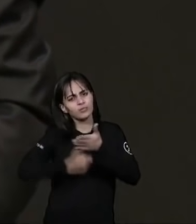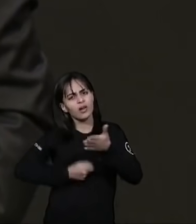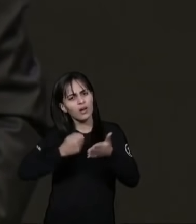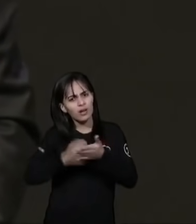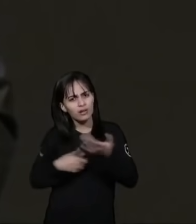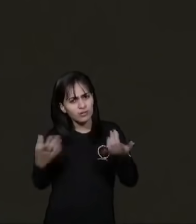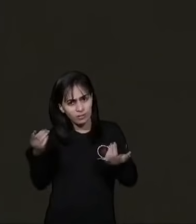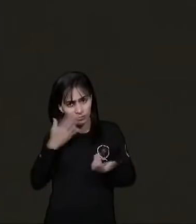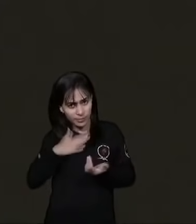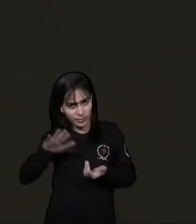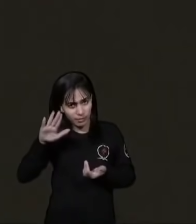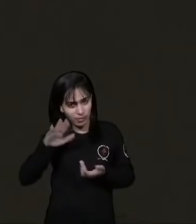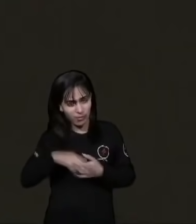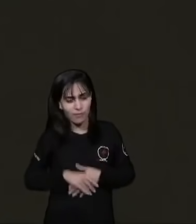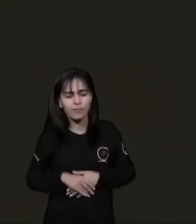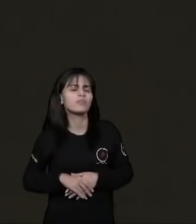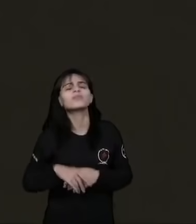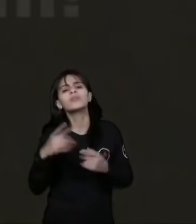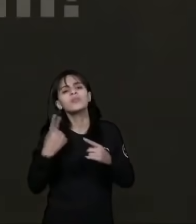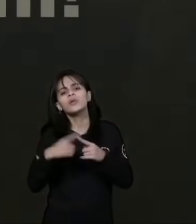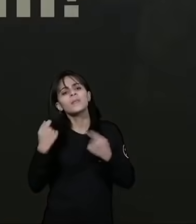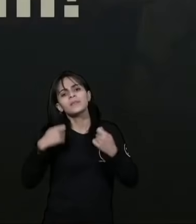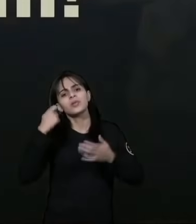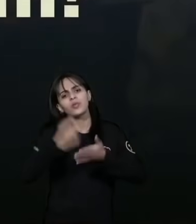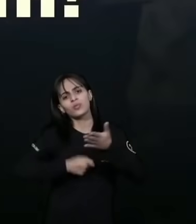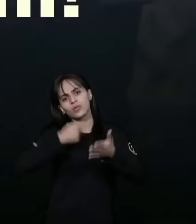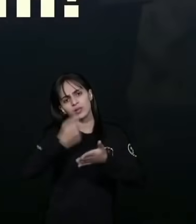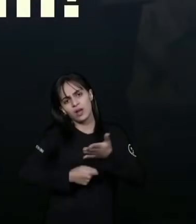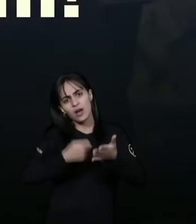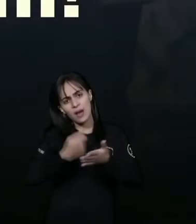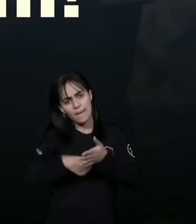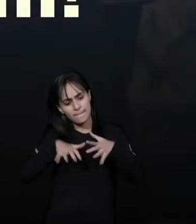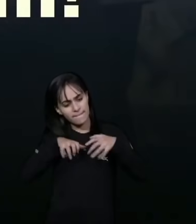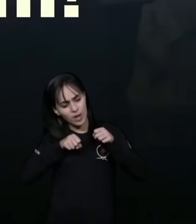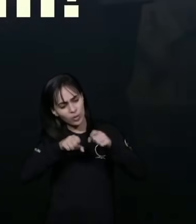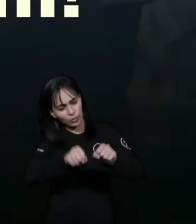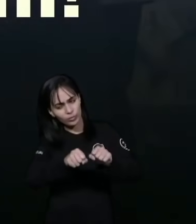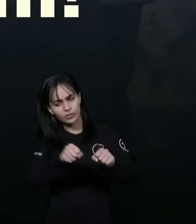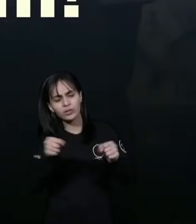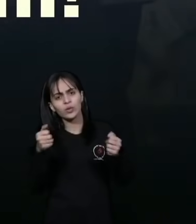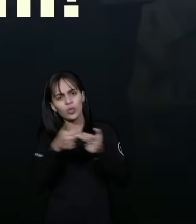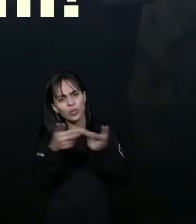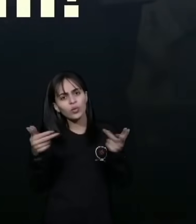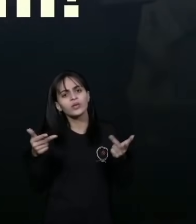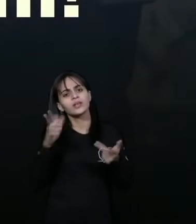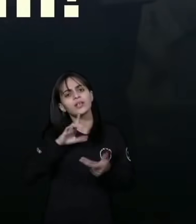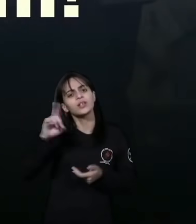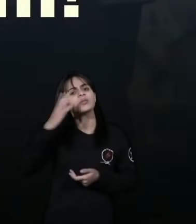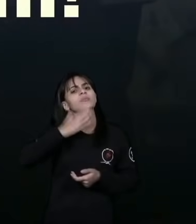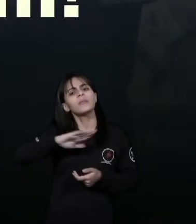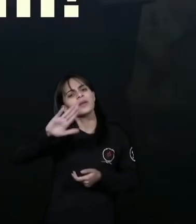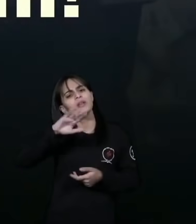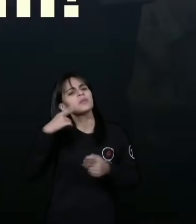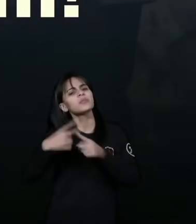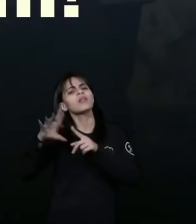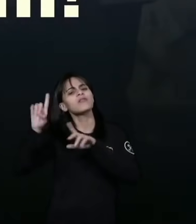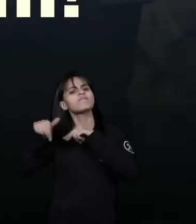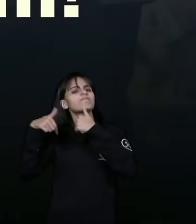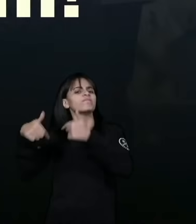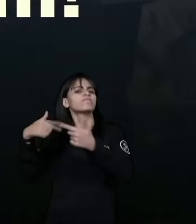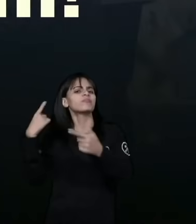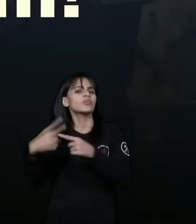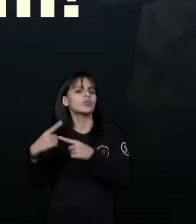eu não foi meteu porque eu tenho que lutar para conquistar aquilo que Deus prometeu porque nós faz